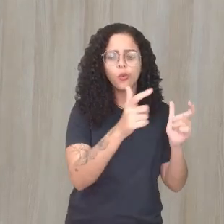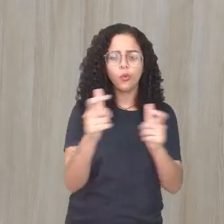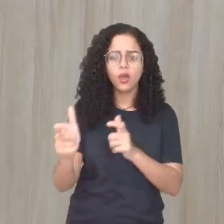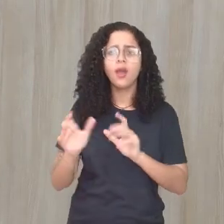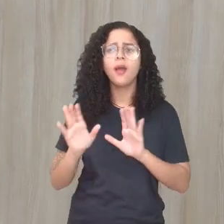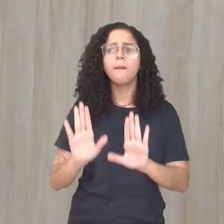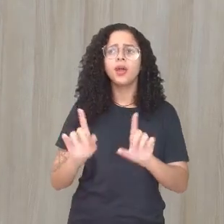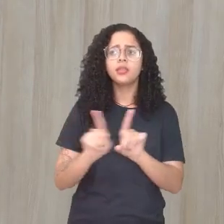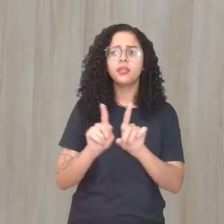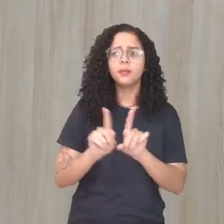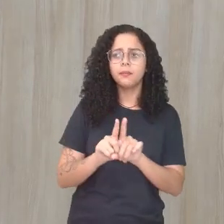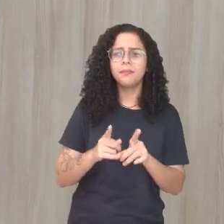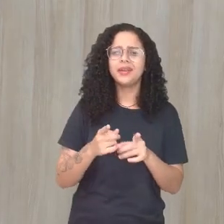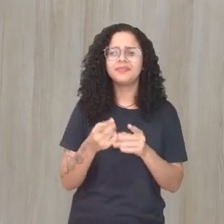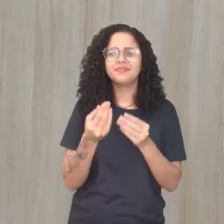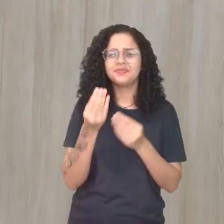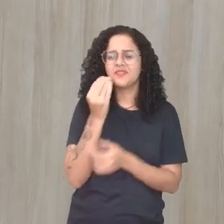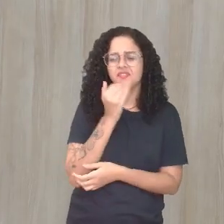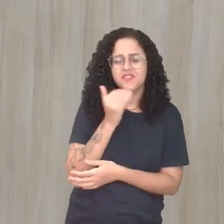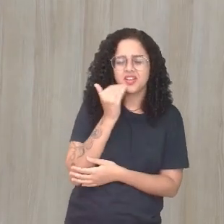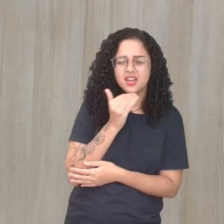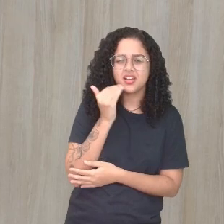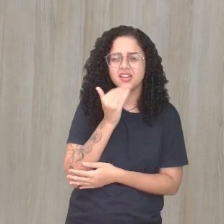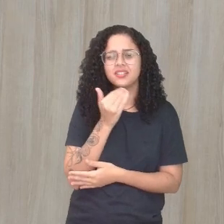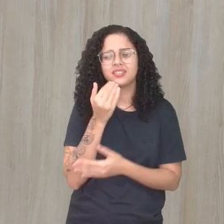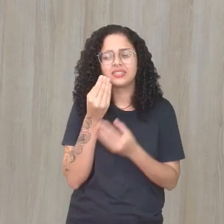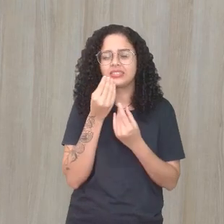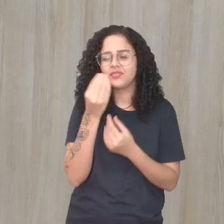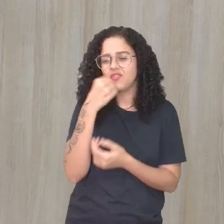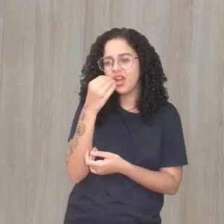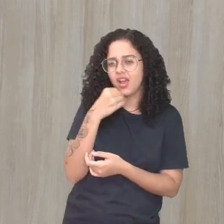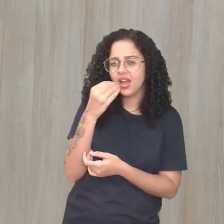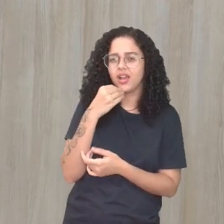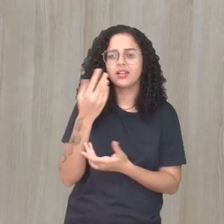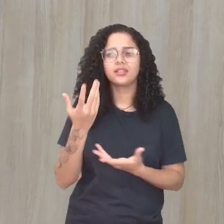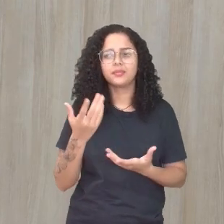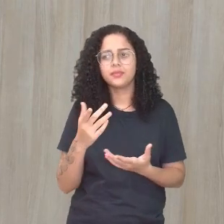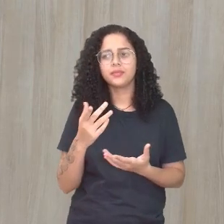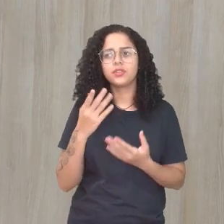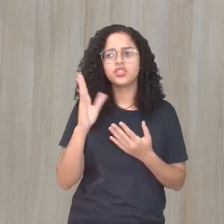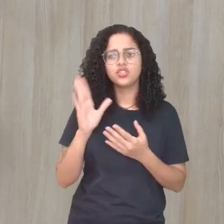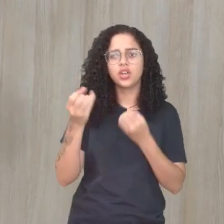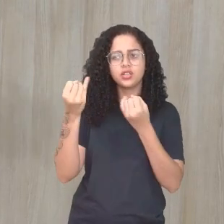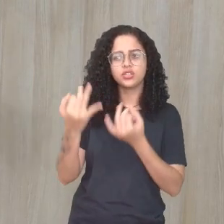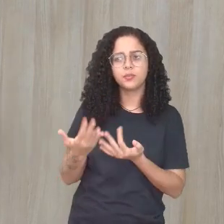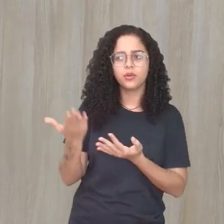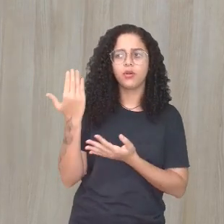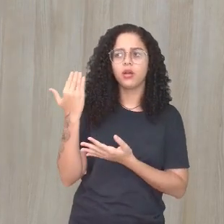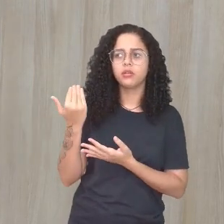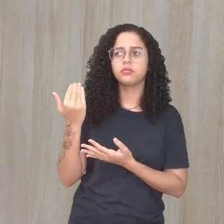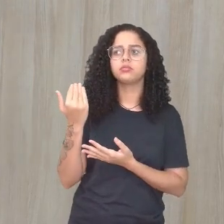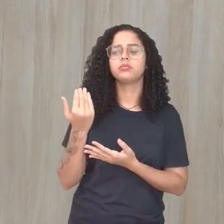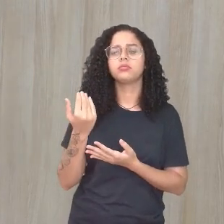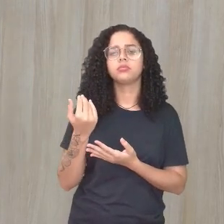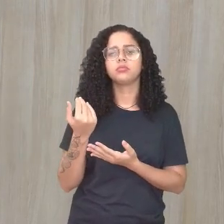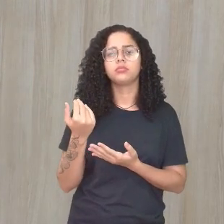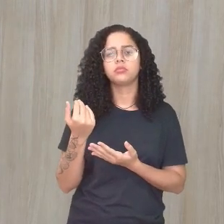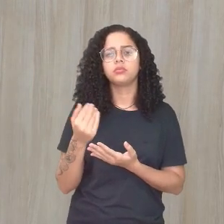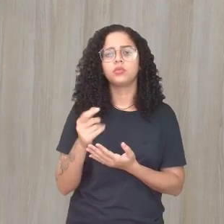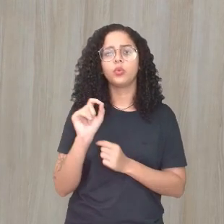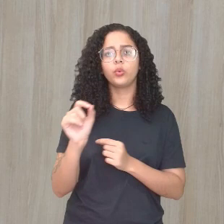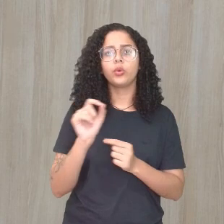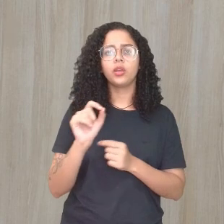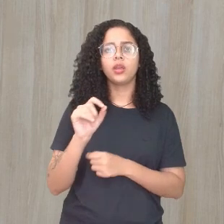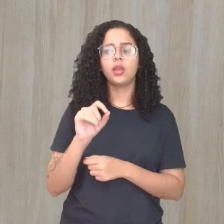sai também bastante mutilada. Como a gente falou aqui, tanto o professor Armando como eu, a questão